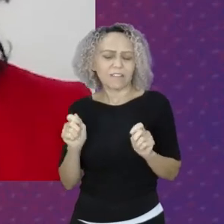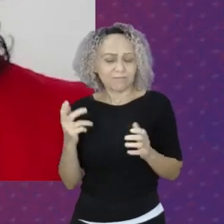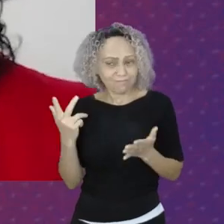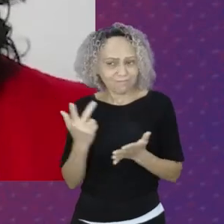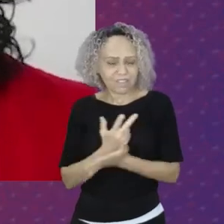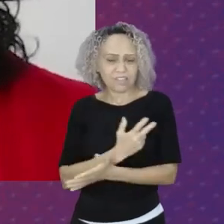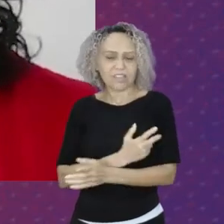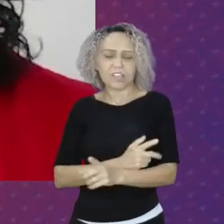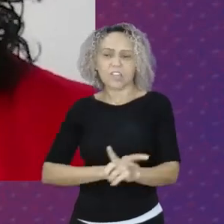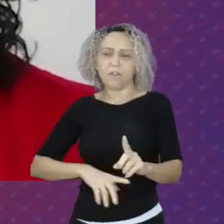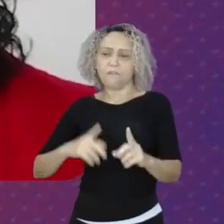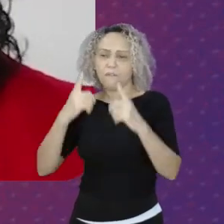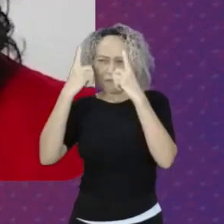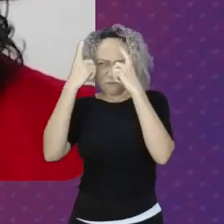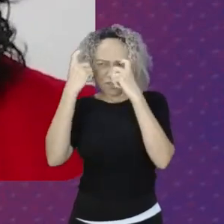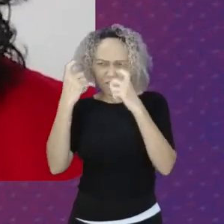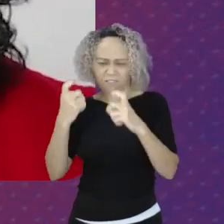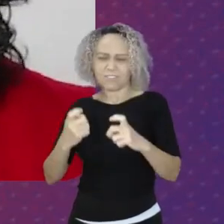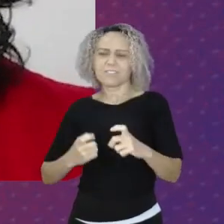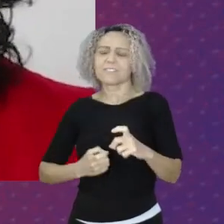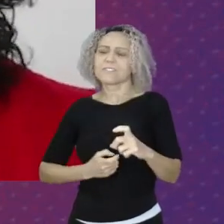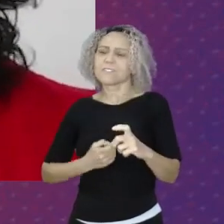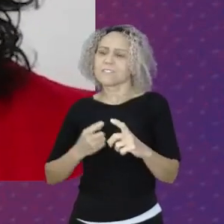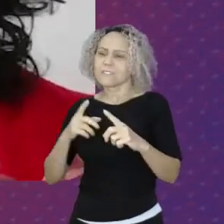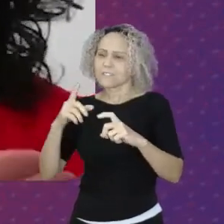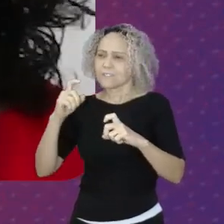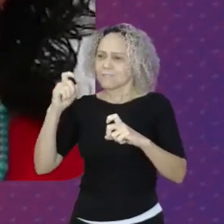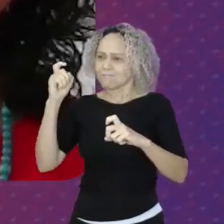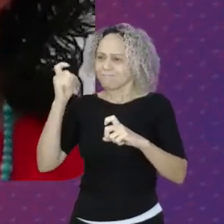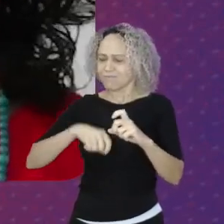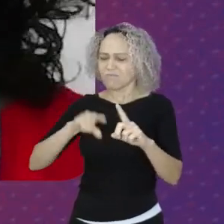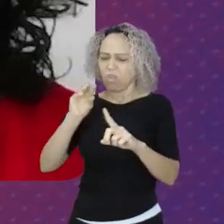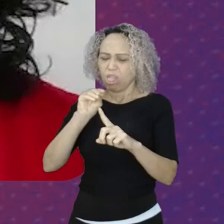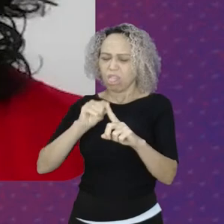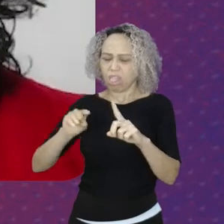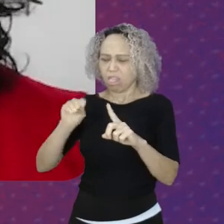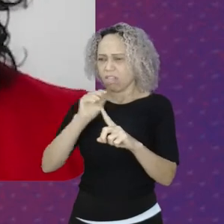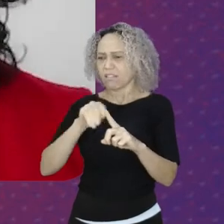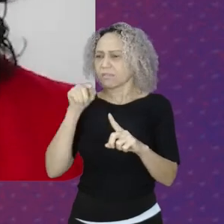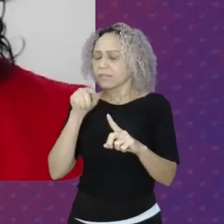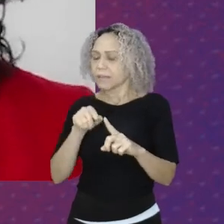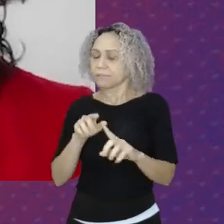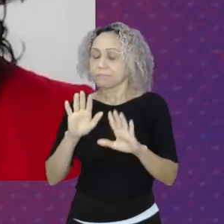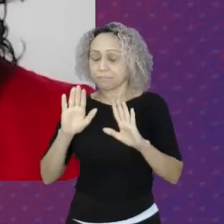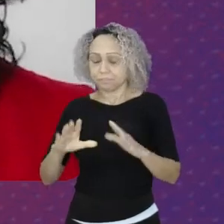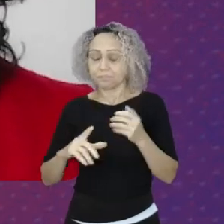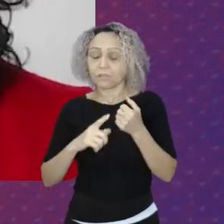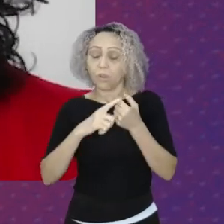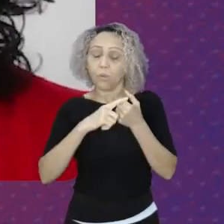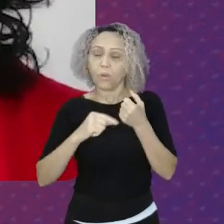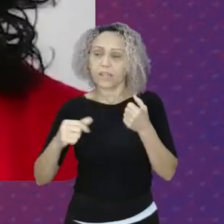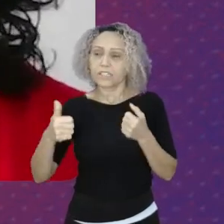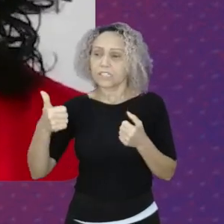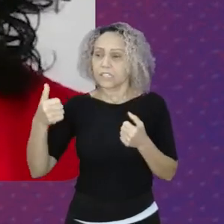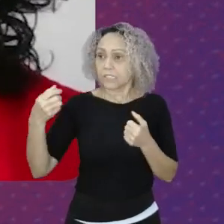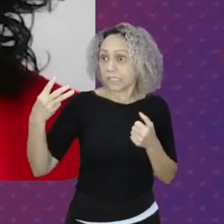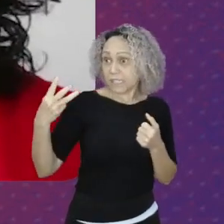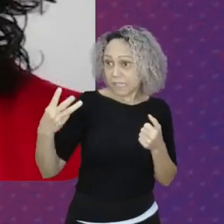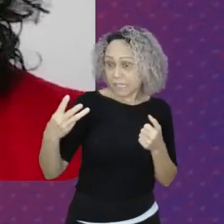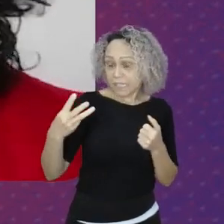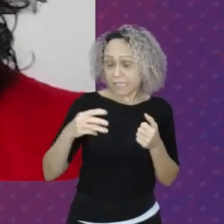deve agir nessa situação? O artigo 13 do ECA indica que todos